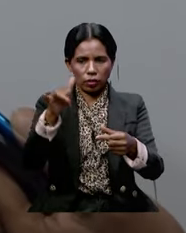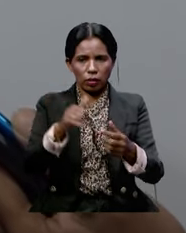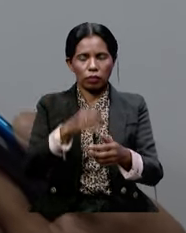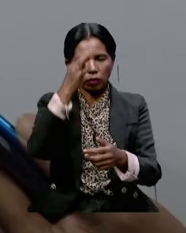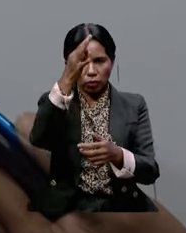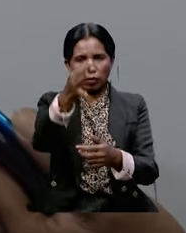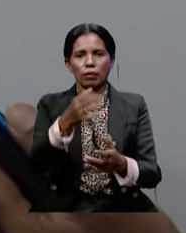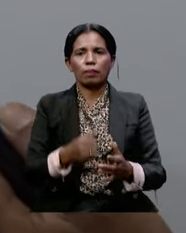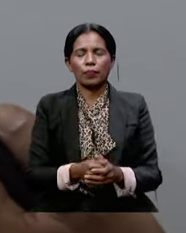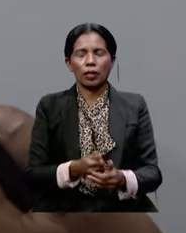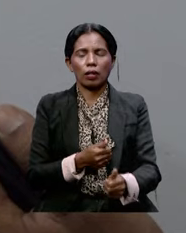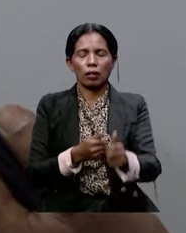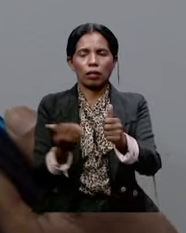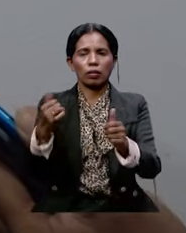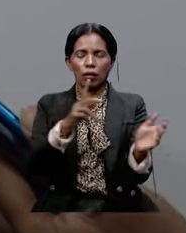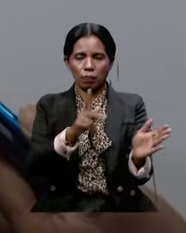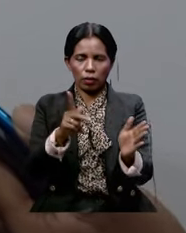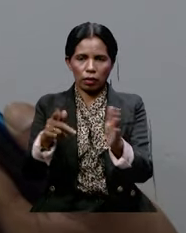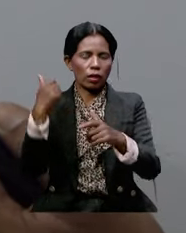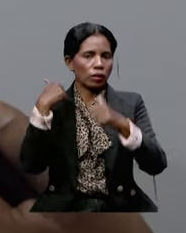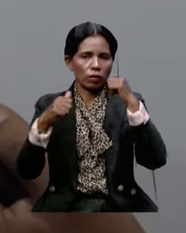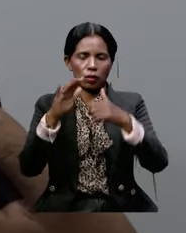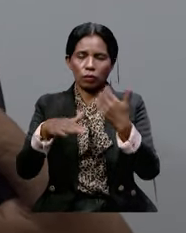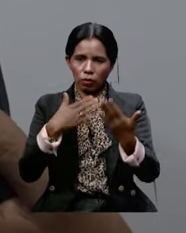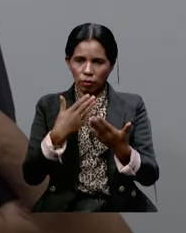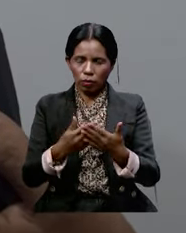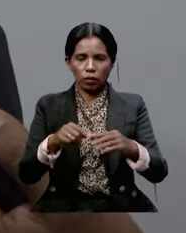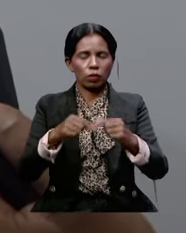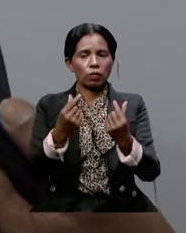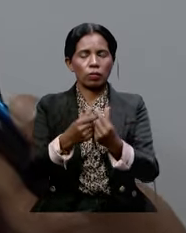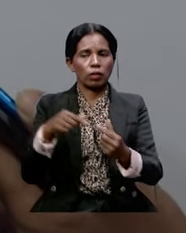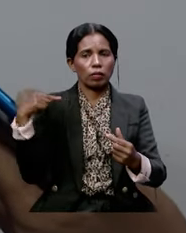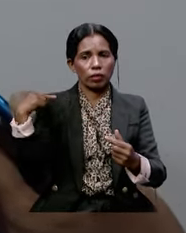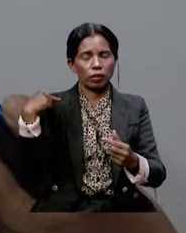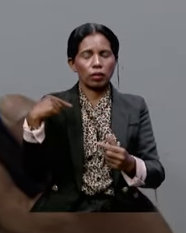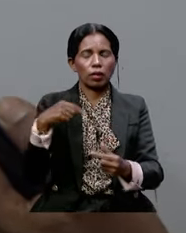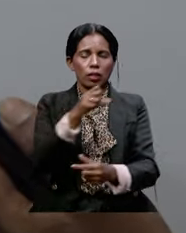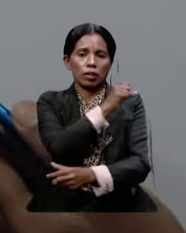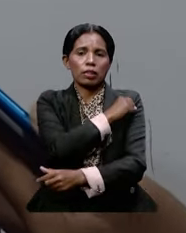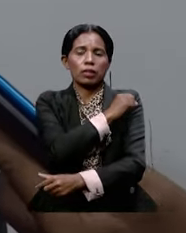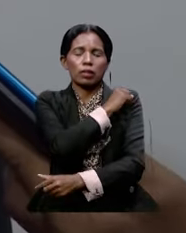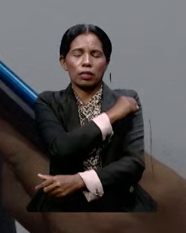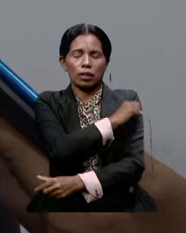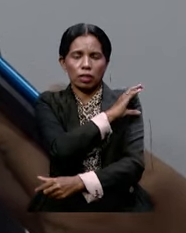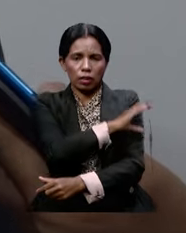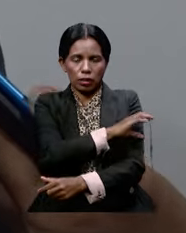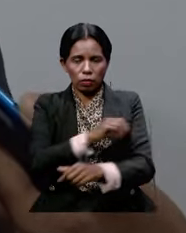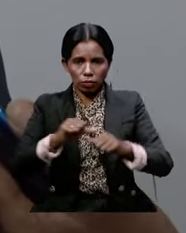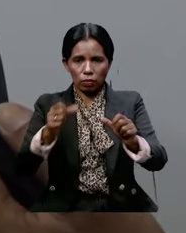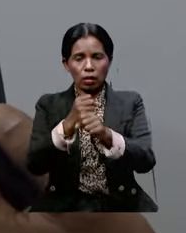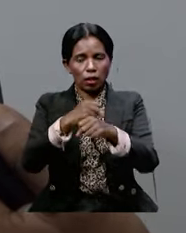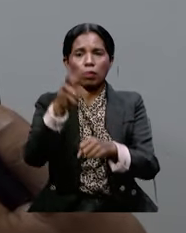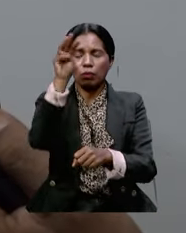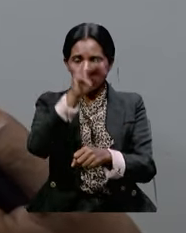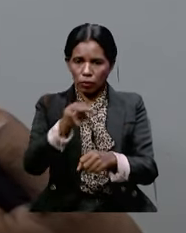Bauin, baseado no plano de atividade, a equipa Gabinete de Apoio à Sociedade Civil continua a monitorização e